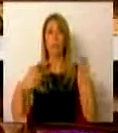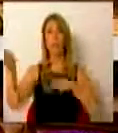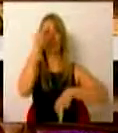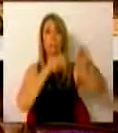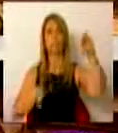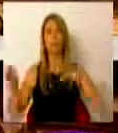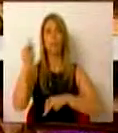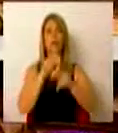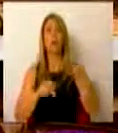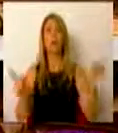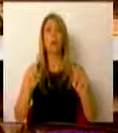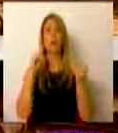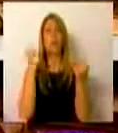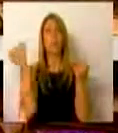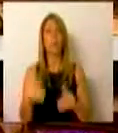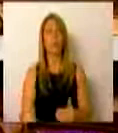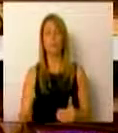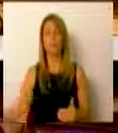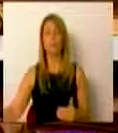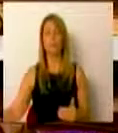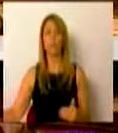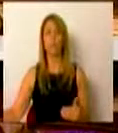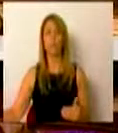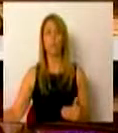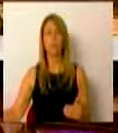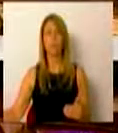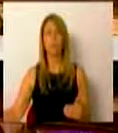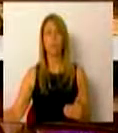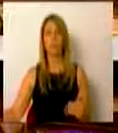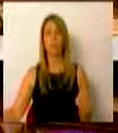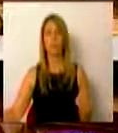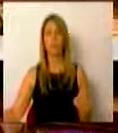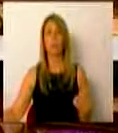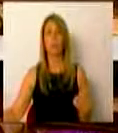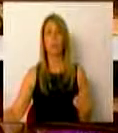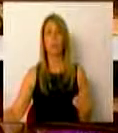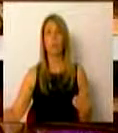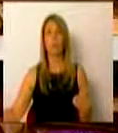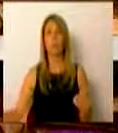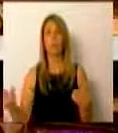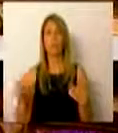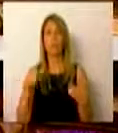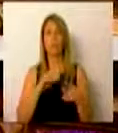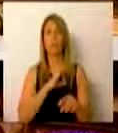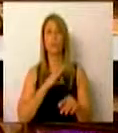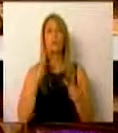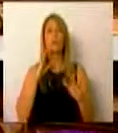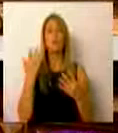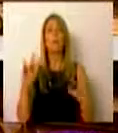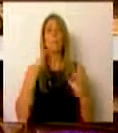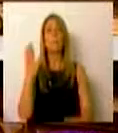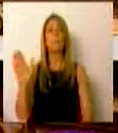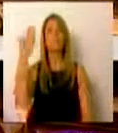que não se restringe aos espaços que avalia seguros por contraste àqueles que sejam de risco, mas, sobretudo, porque, como alguns